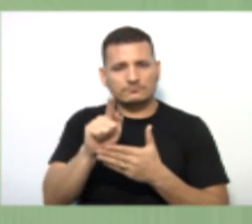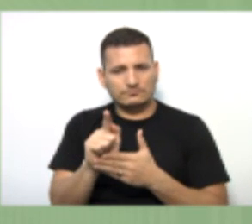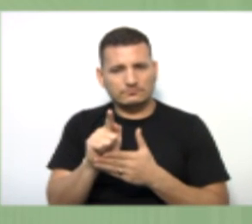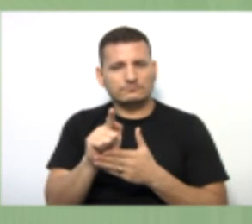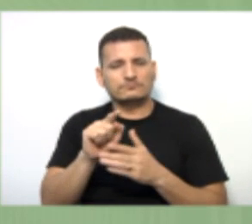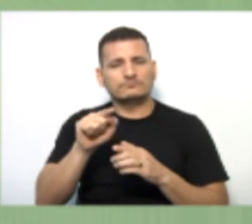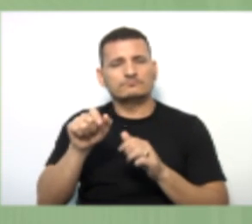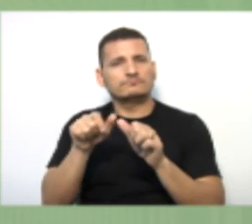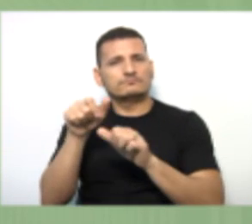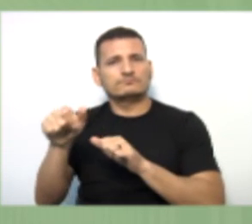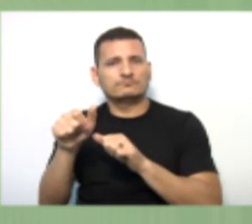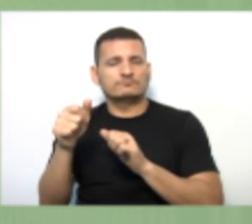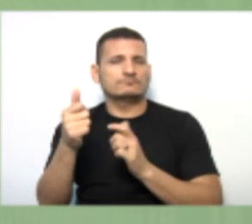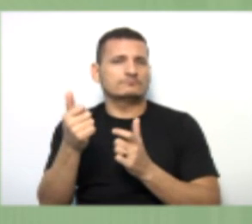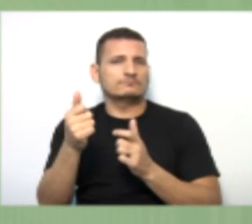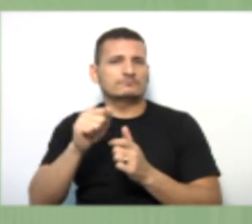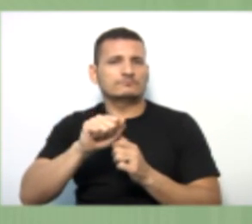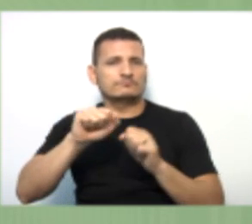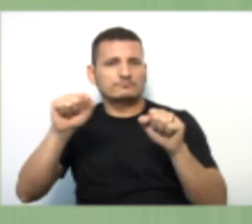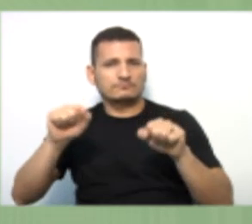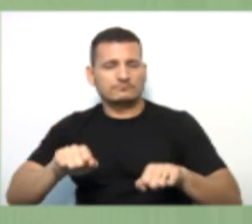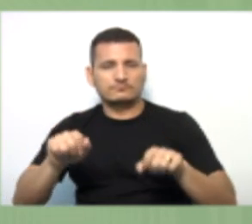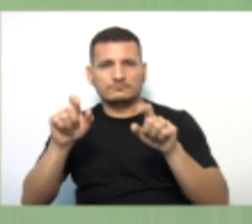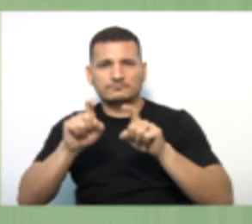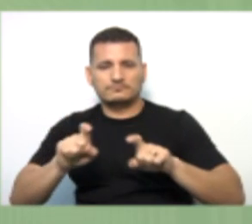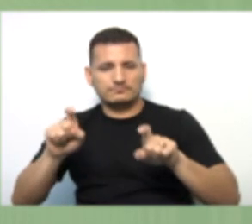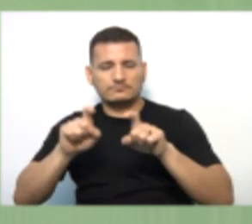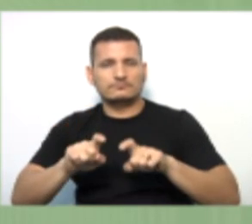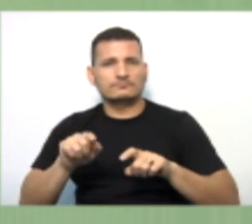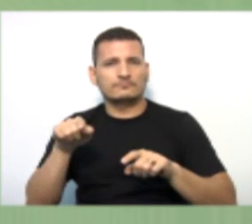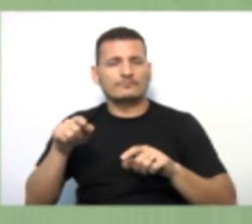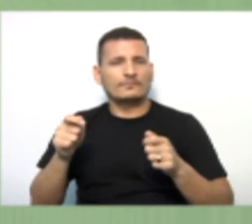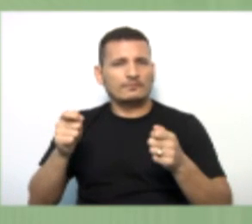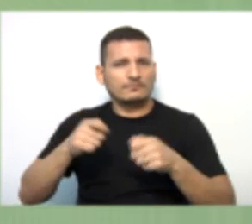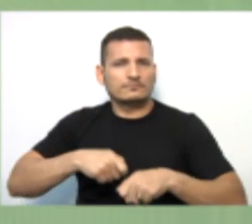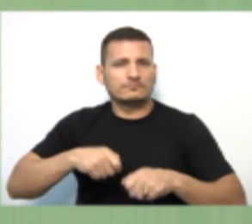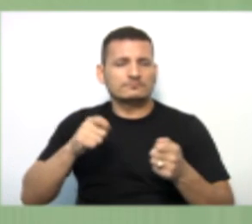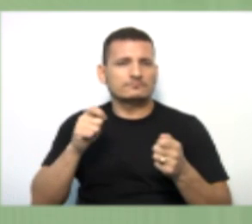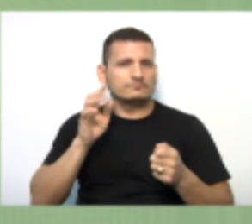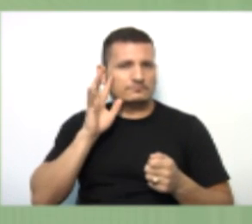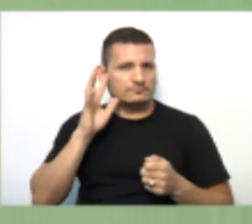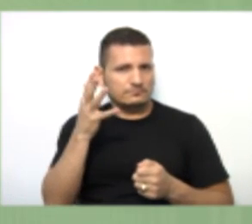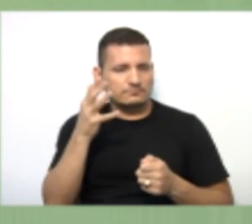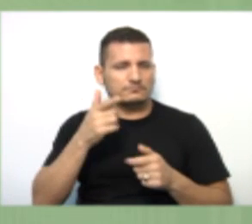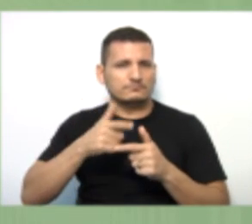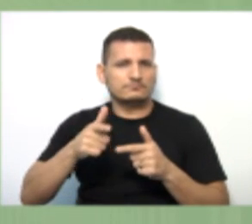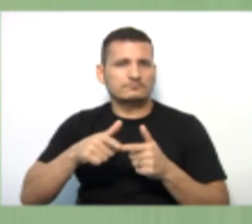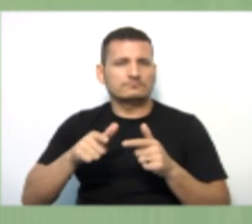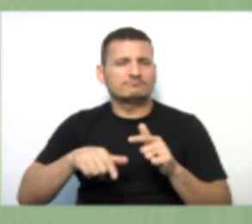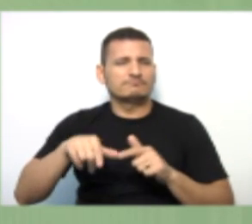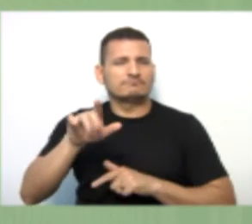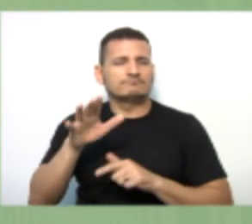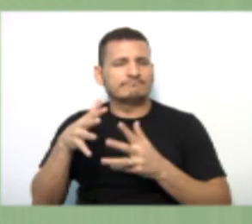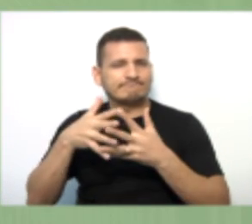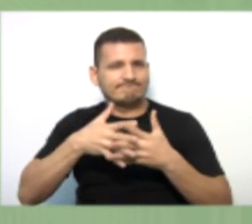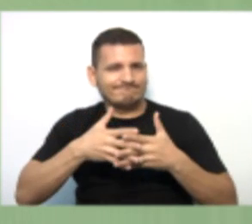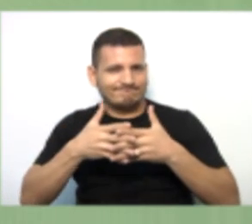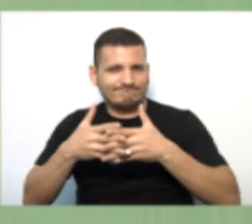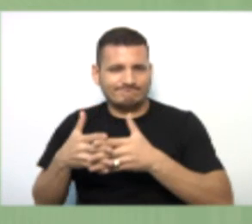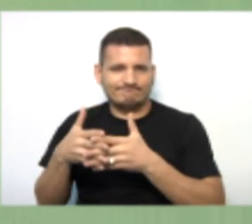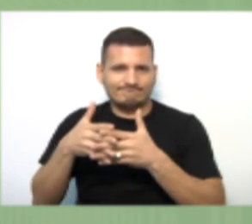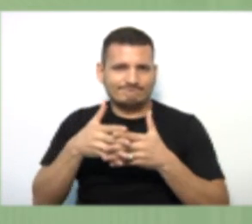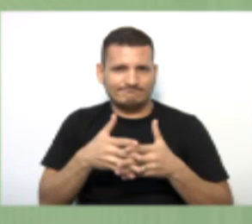em programas de computador, olha aí que legal, capazes de solucionar problemas cada vez mais